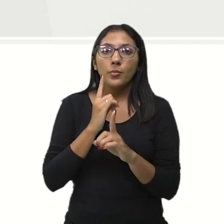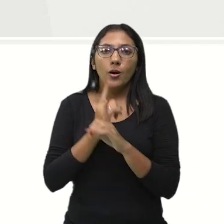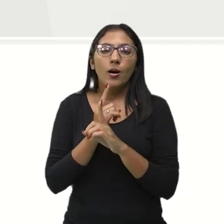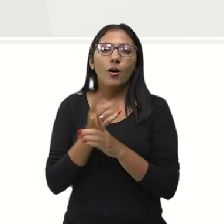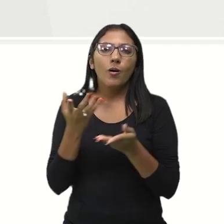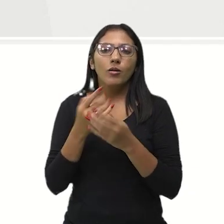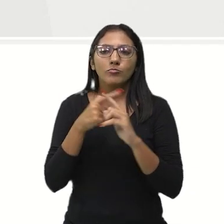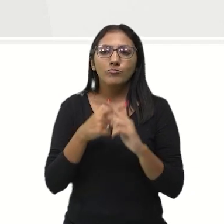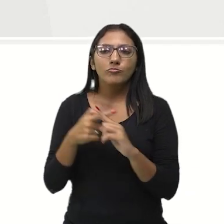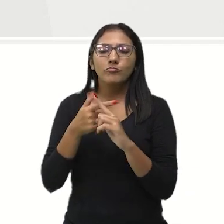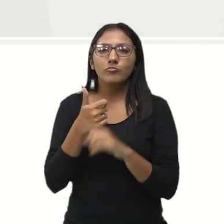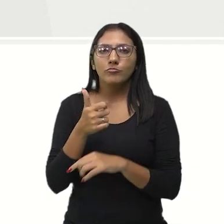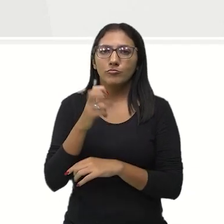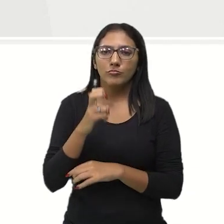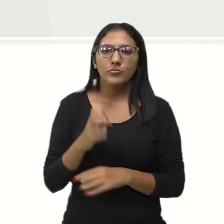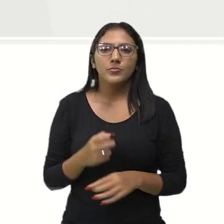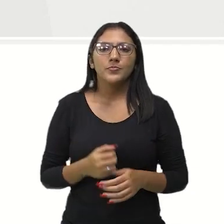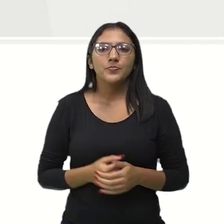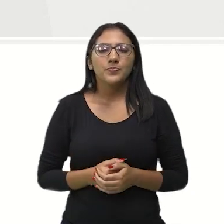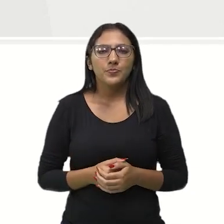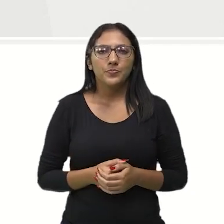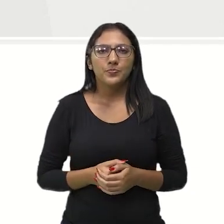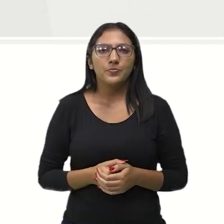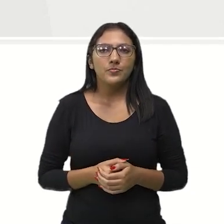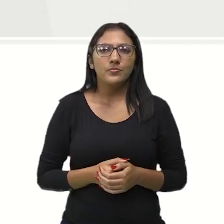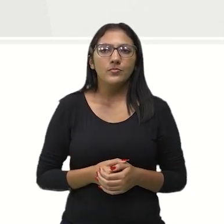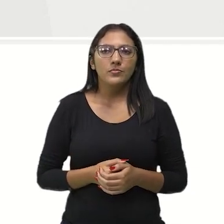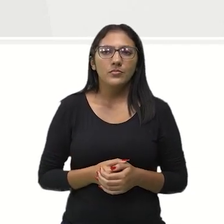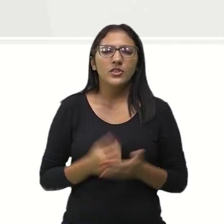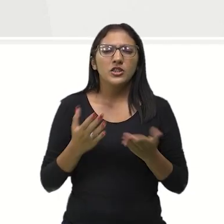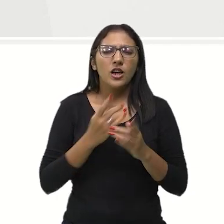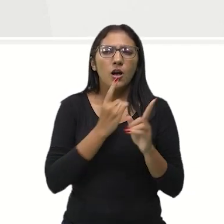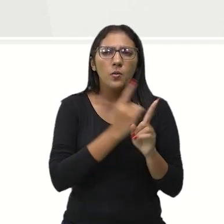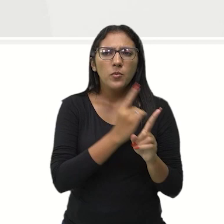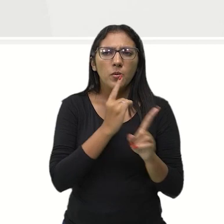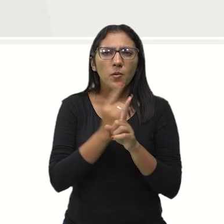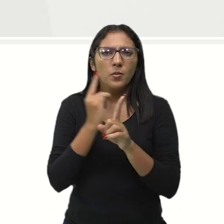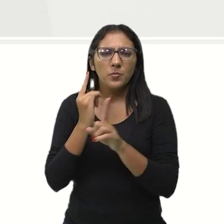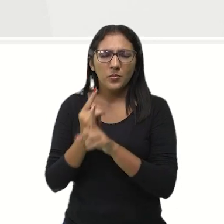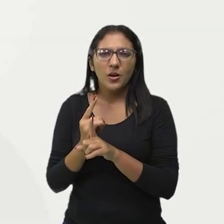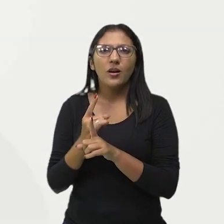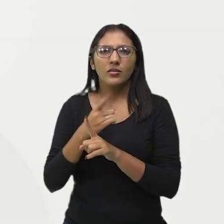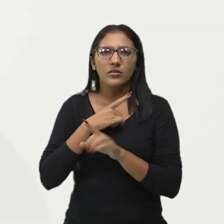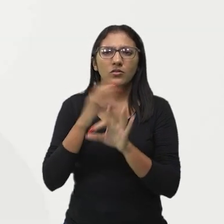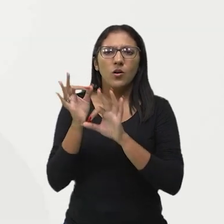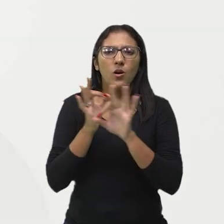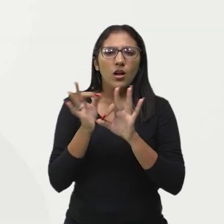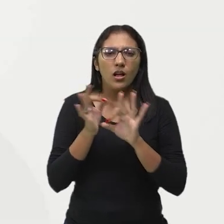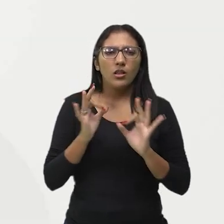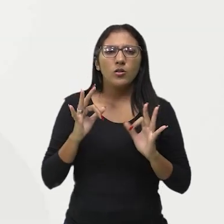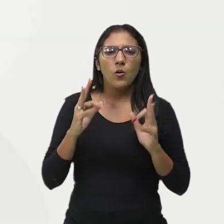certo? E aí, pessoal? Já achamos o comprimento, o professor trouxe aqui também para você aqui.